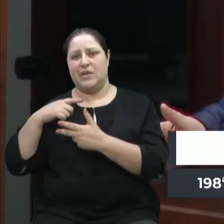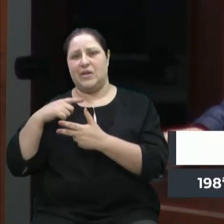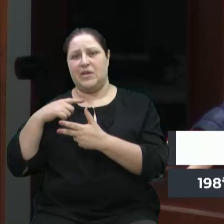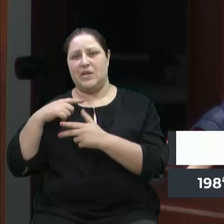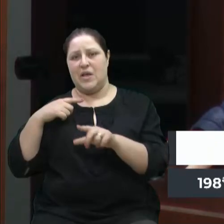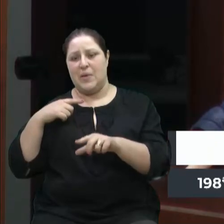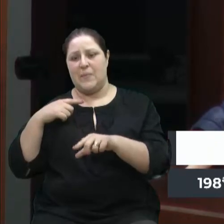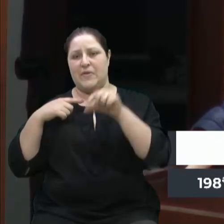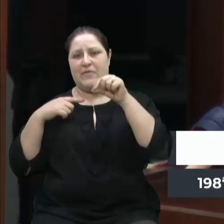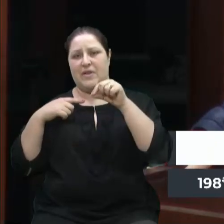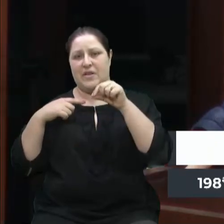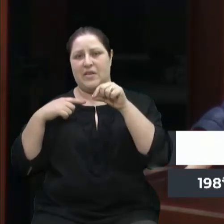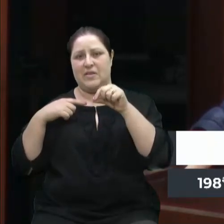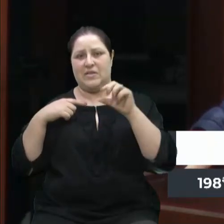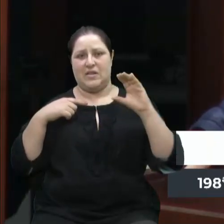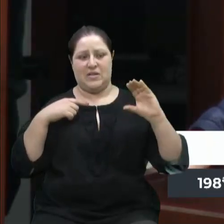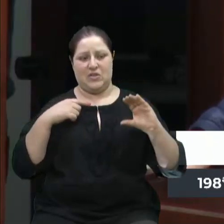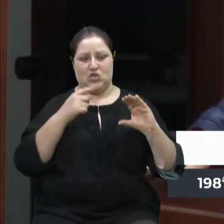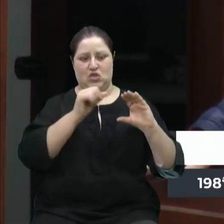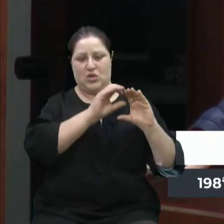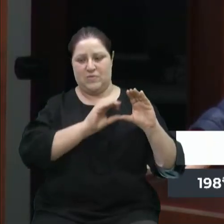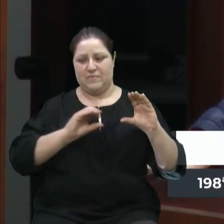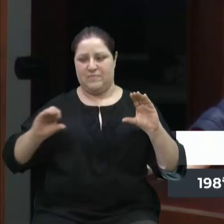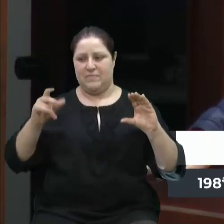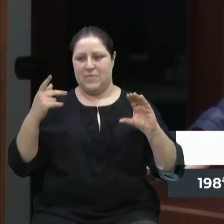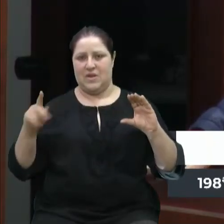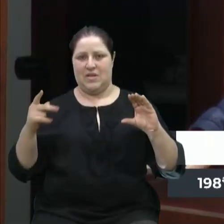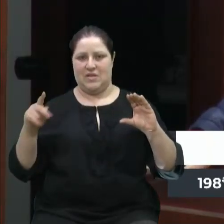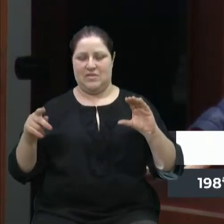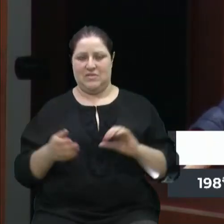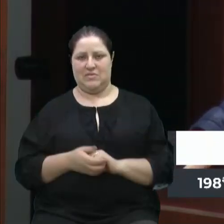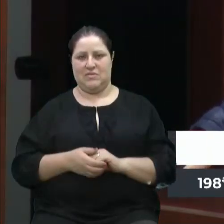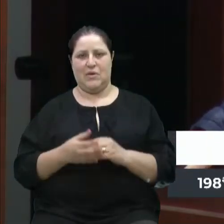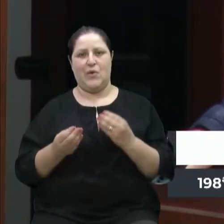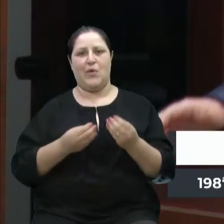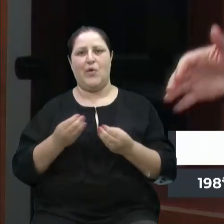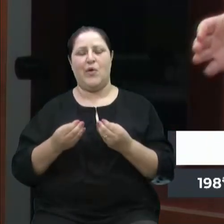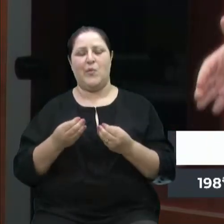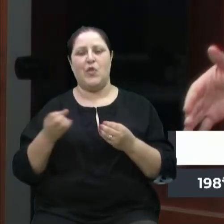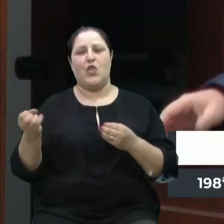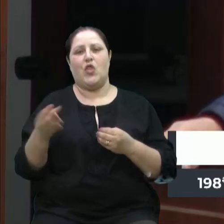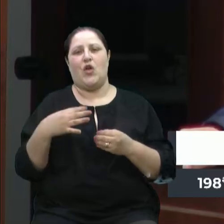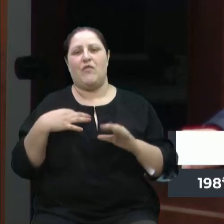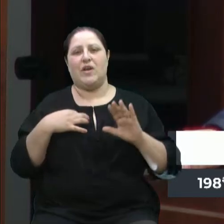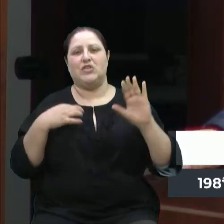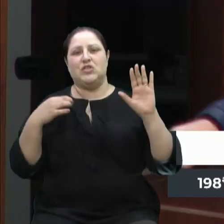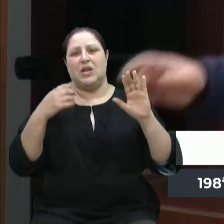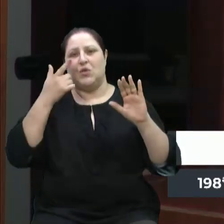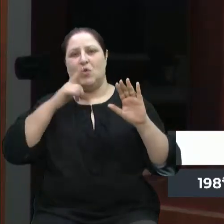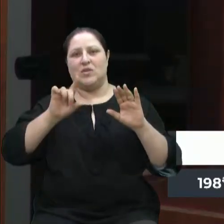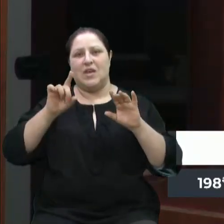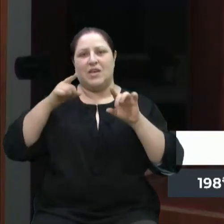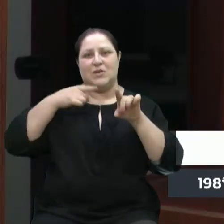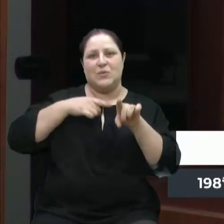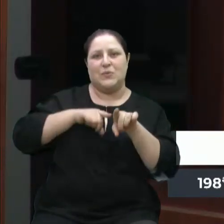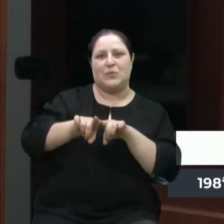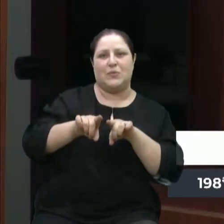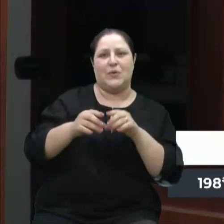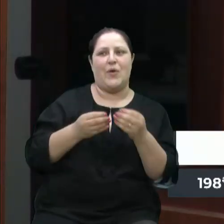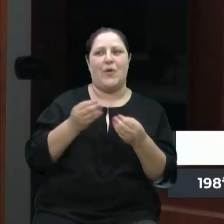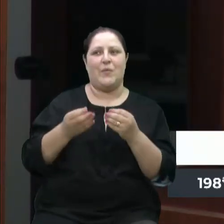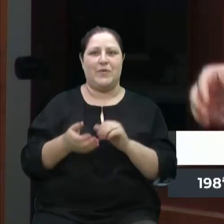Então, né, em que condições os novos candidatos entrarão na disputa? E também quero saber,